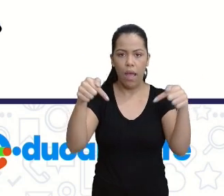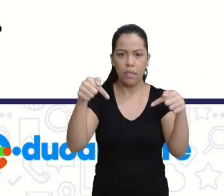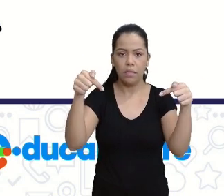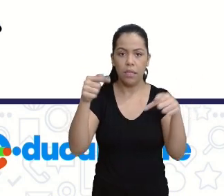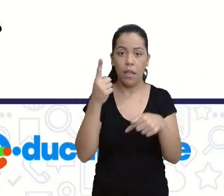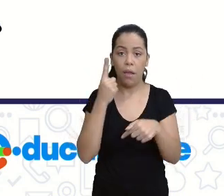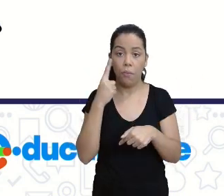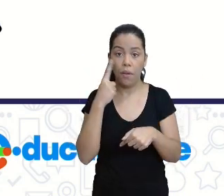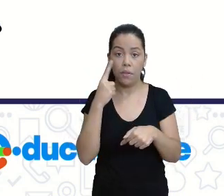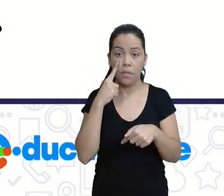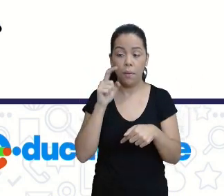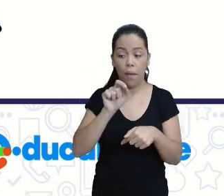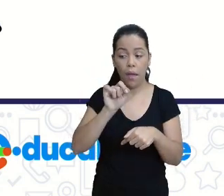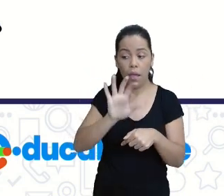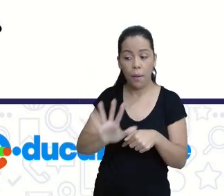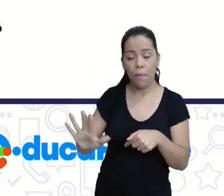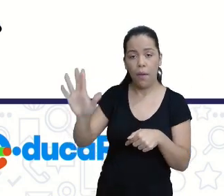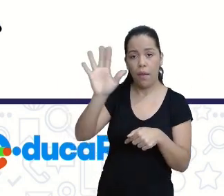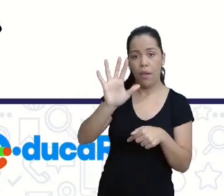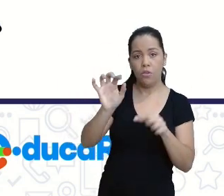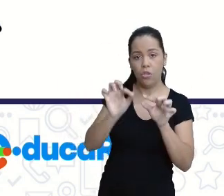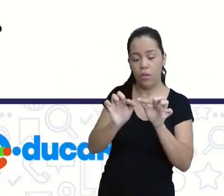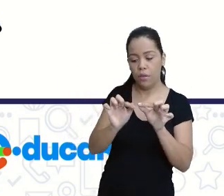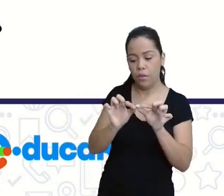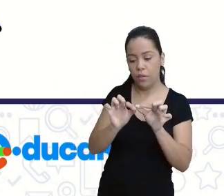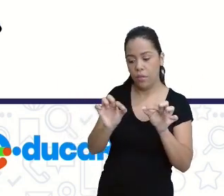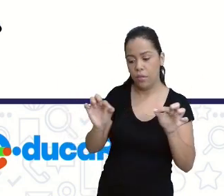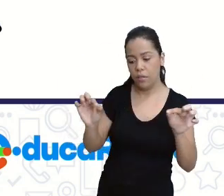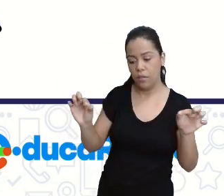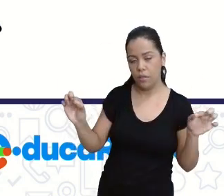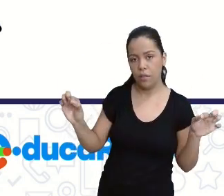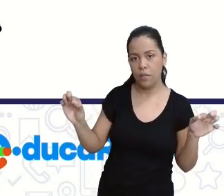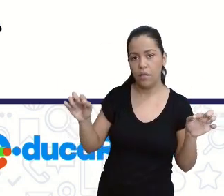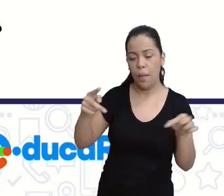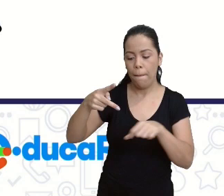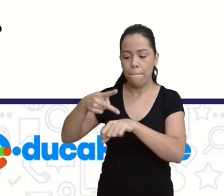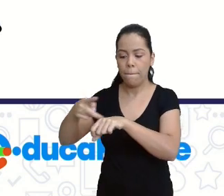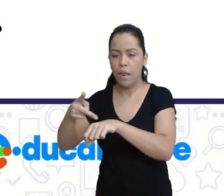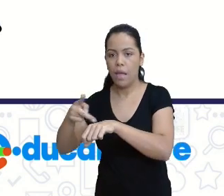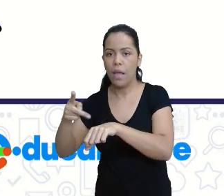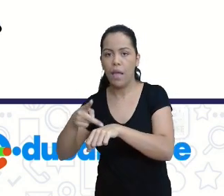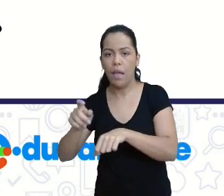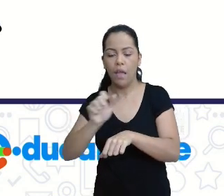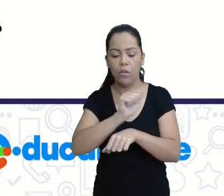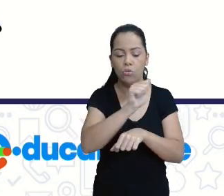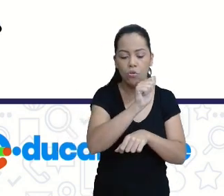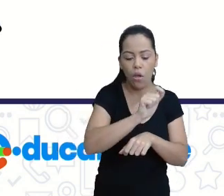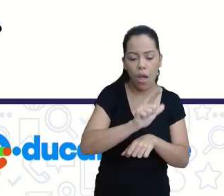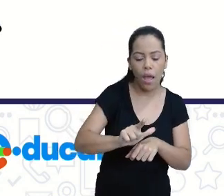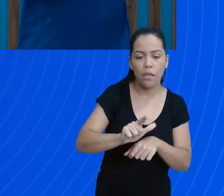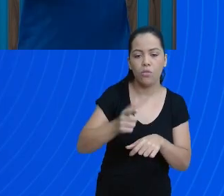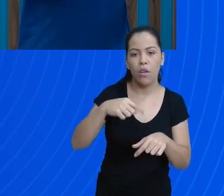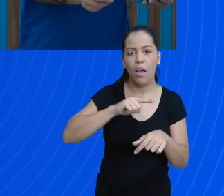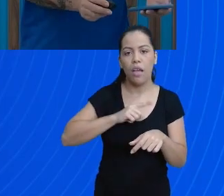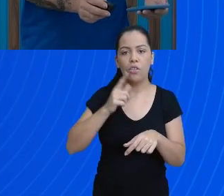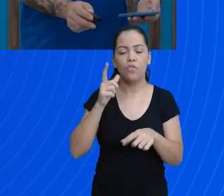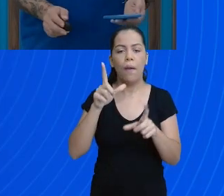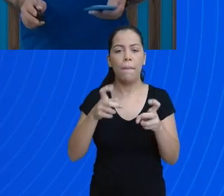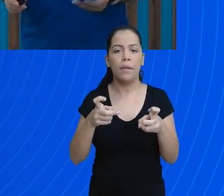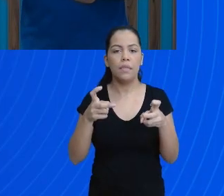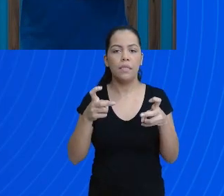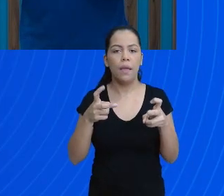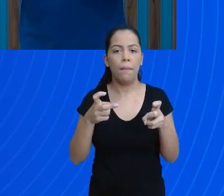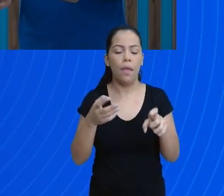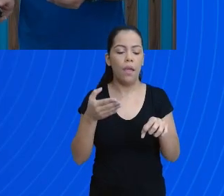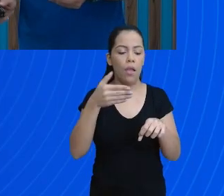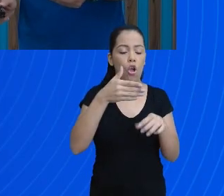forma um pouco diferente, ou seja, partindo da ideia do prático, né? Então a gente vai sempre usar essa lógica. Eu vou tentar partir do prático